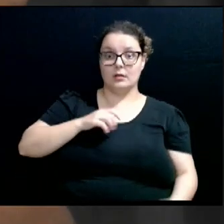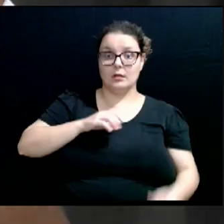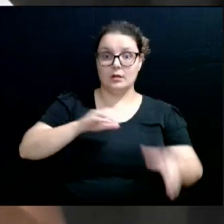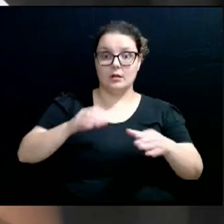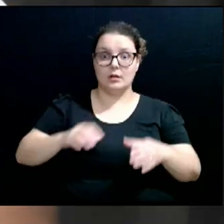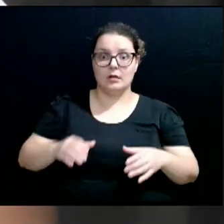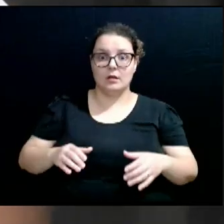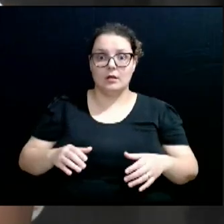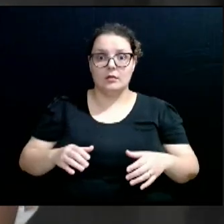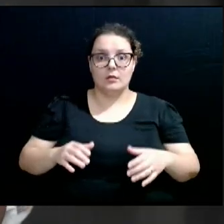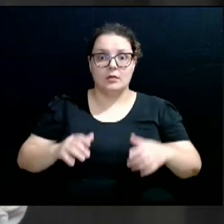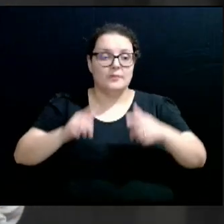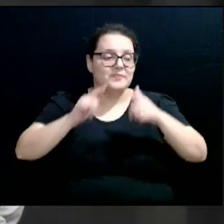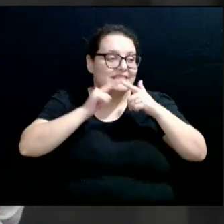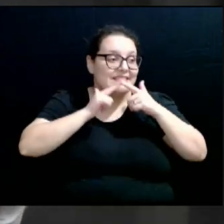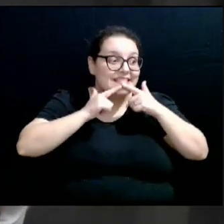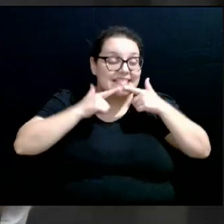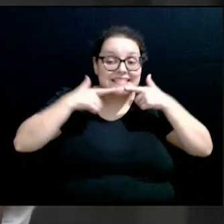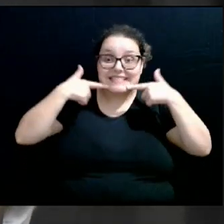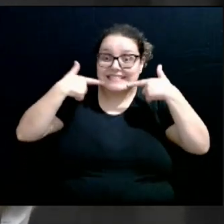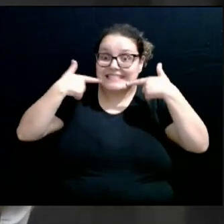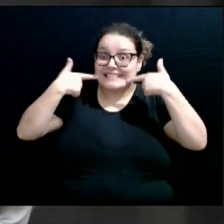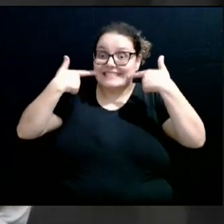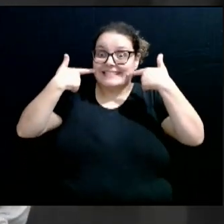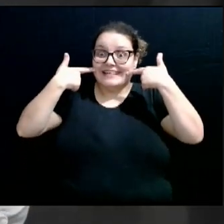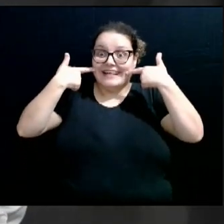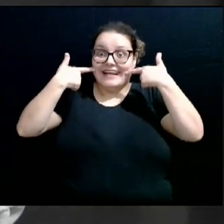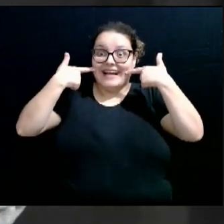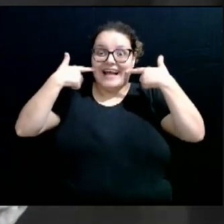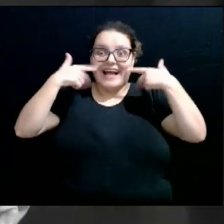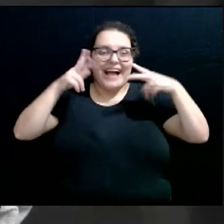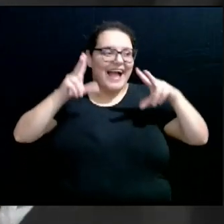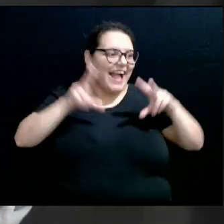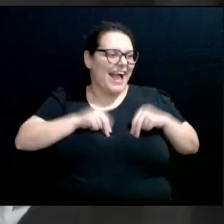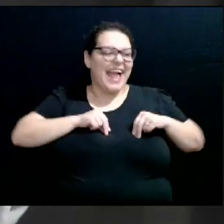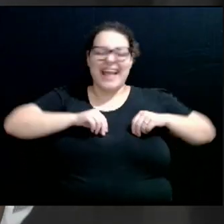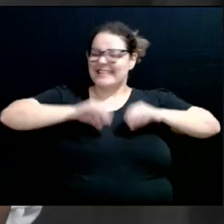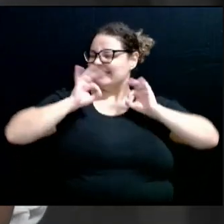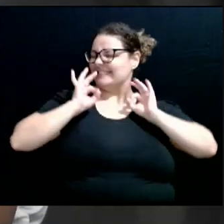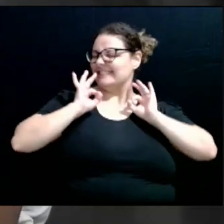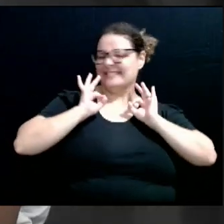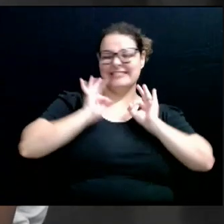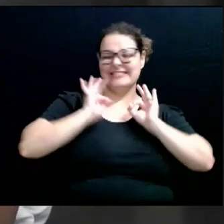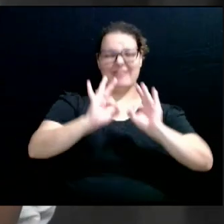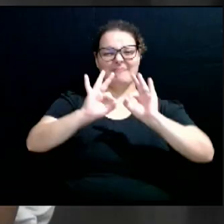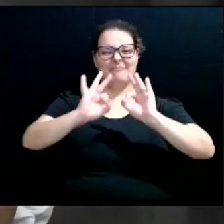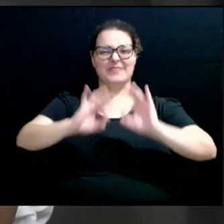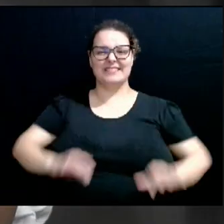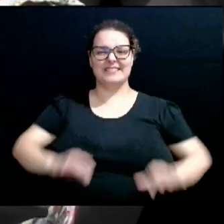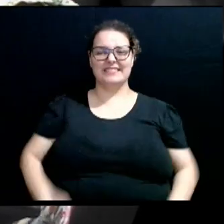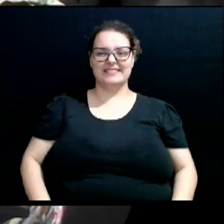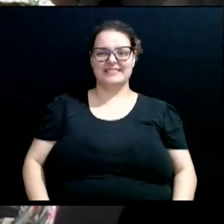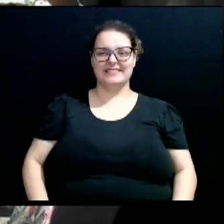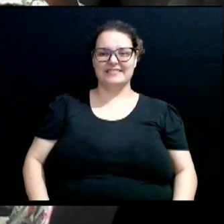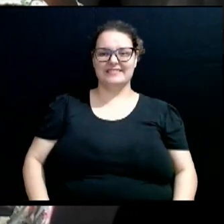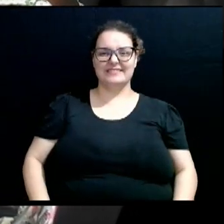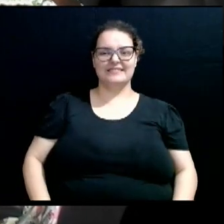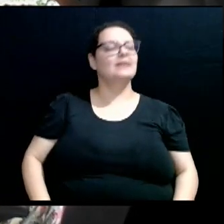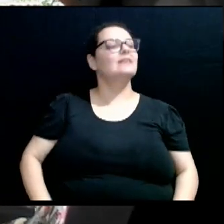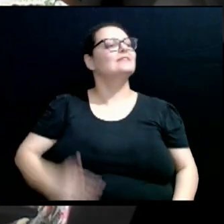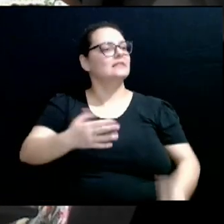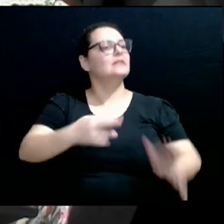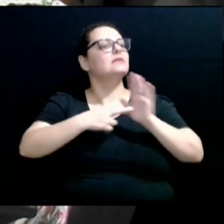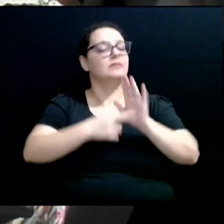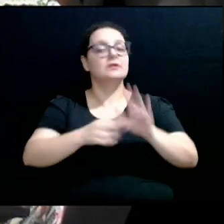um sorriso, e falaram assim, é isso, né? A importância da referência. Da referência, né?